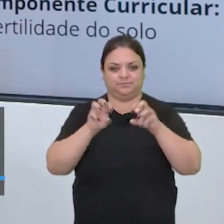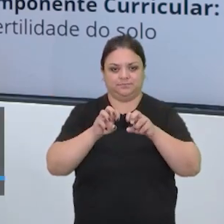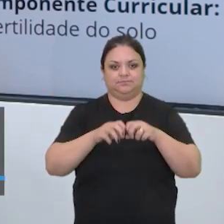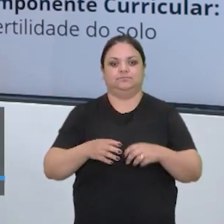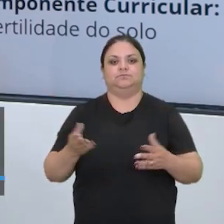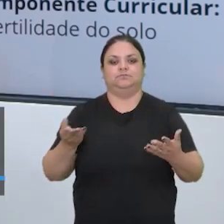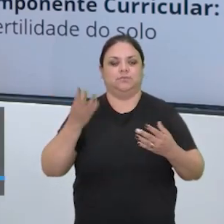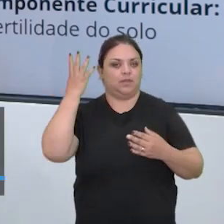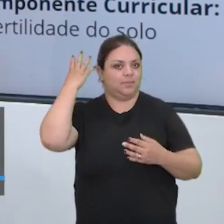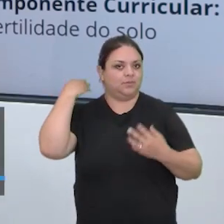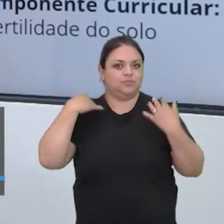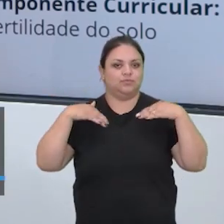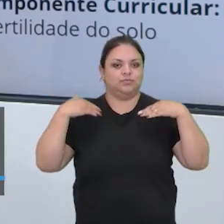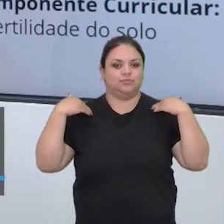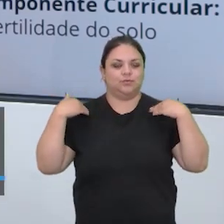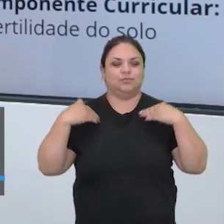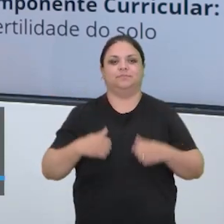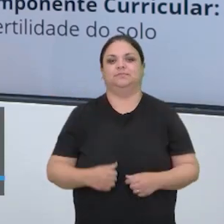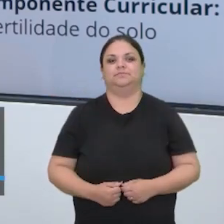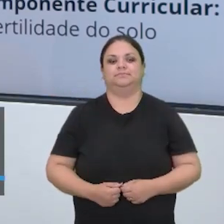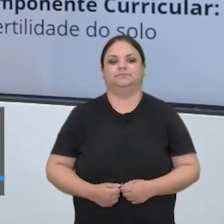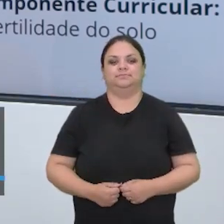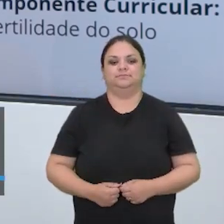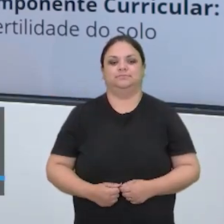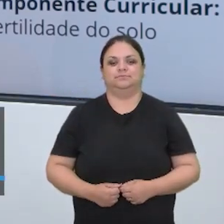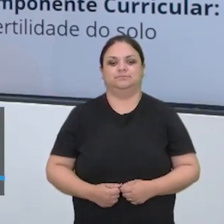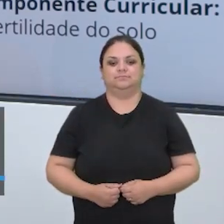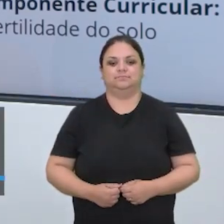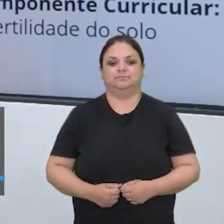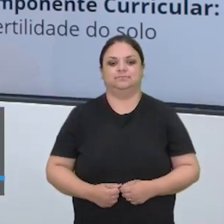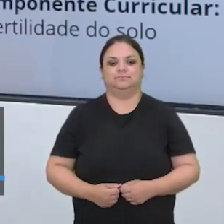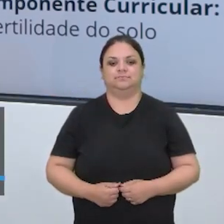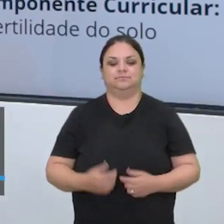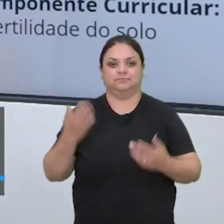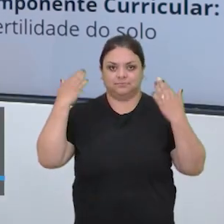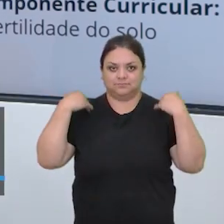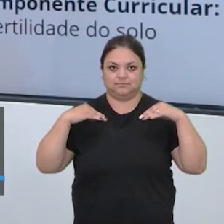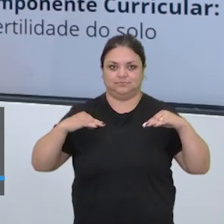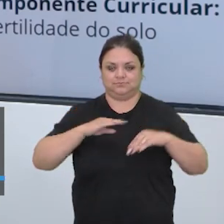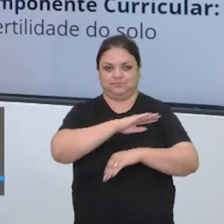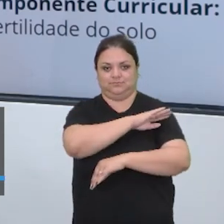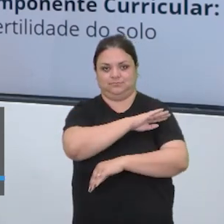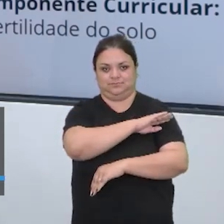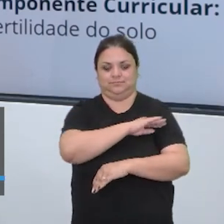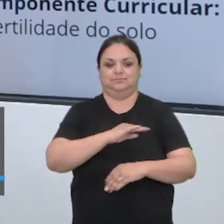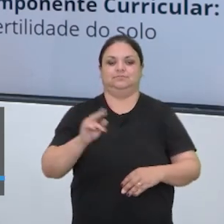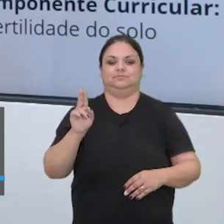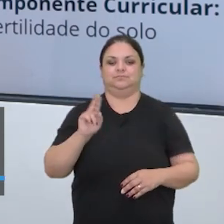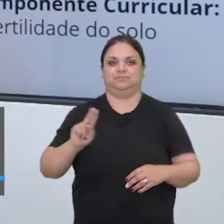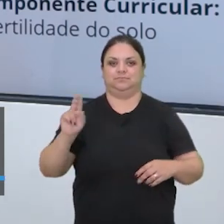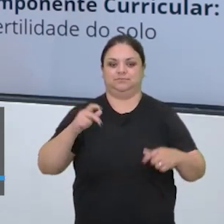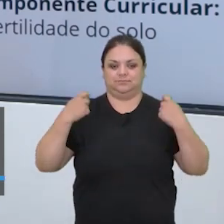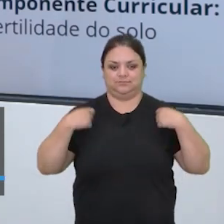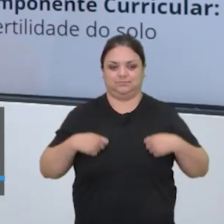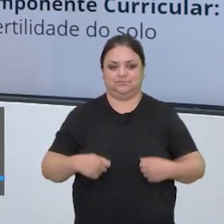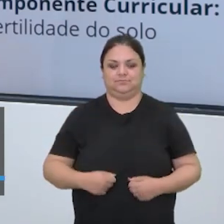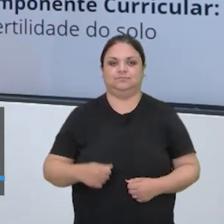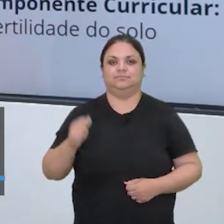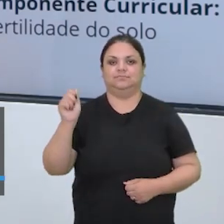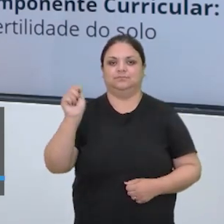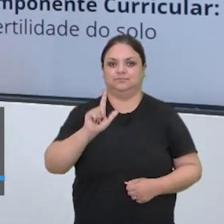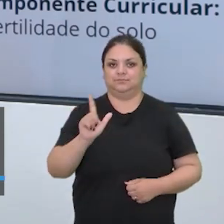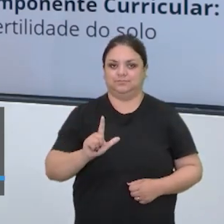os cabelos soltos na altura dos ombros, um pouquinho mais abaixo, com uma blusa azul, camiseta,